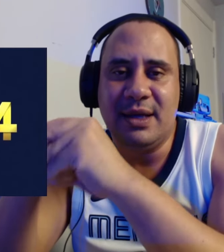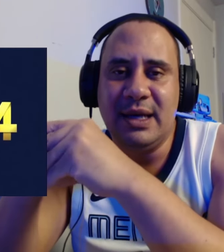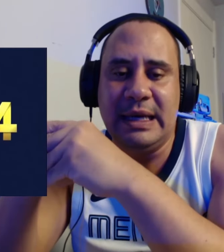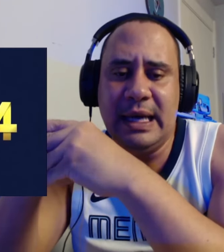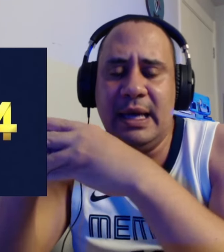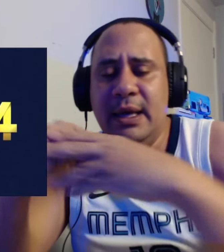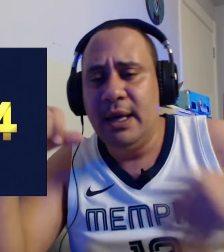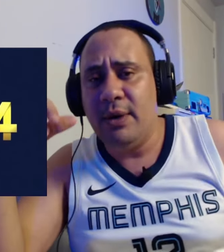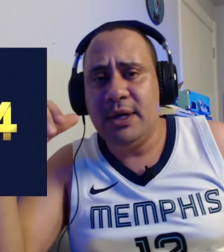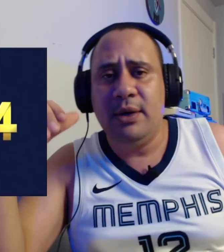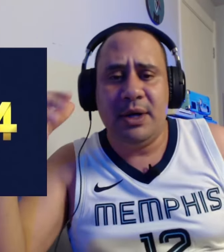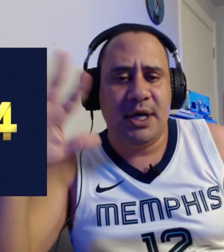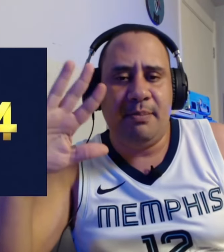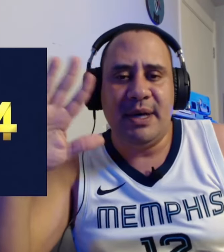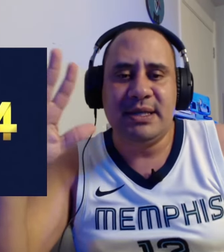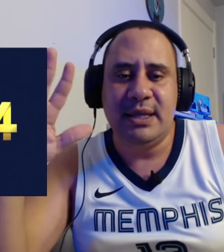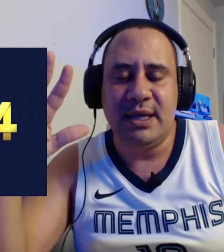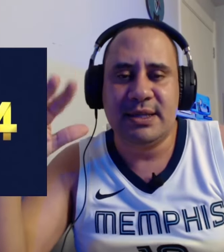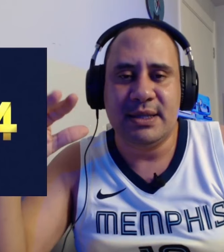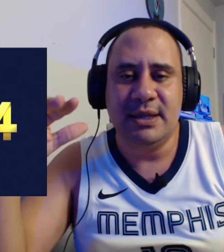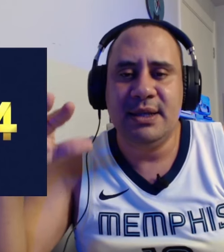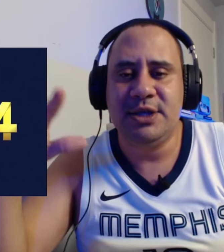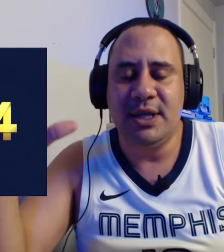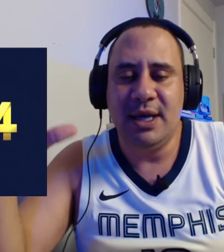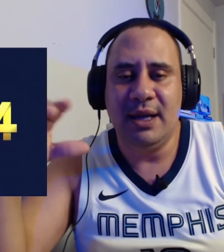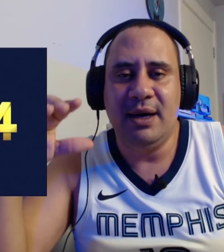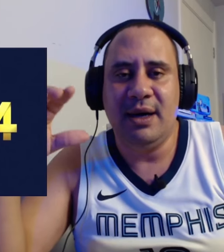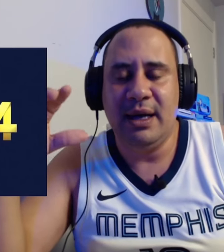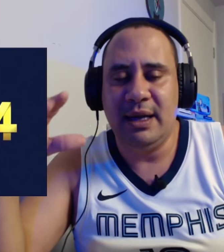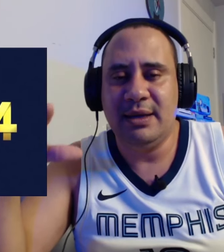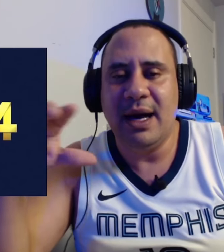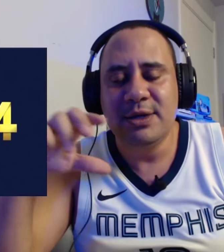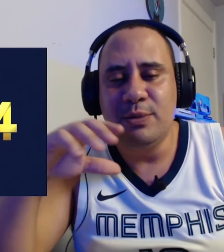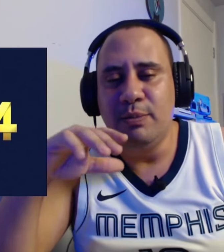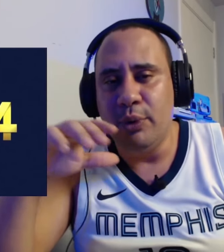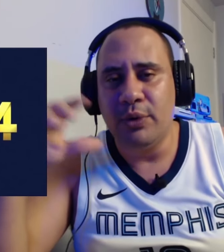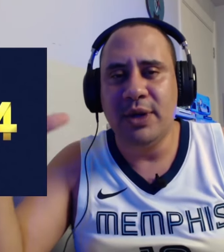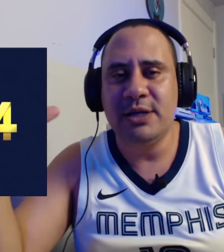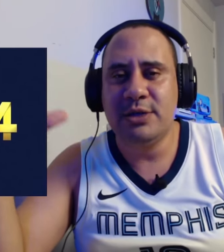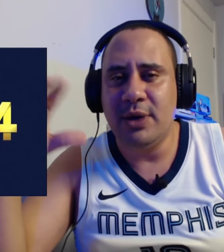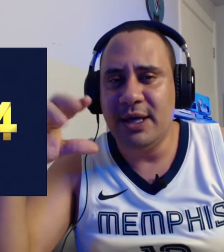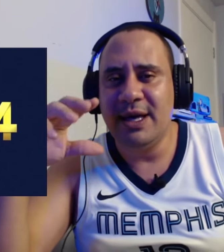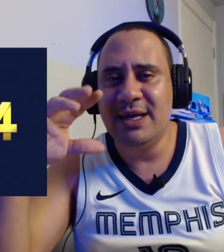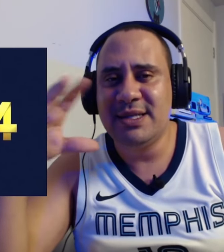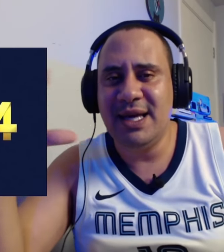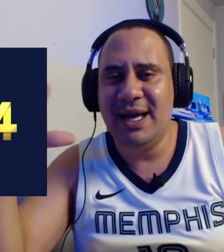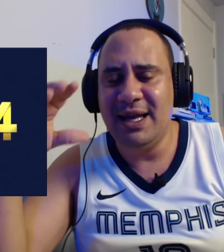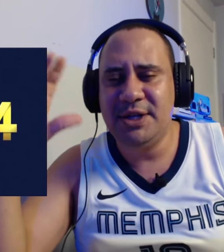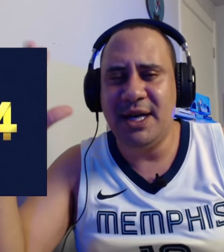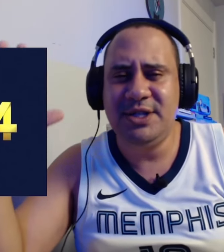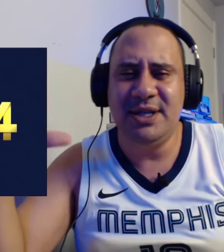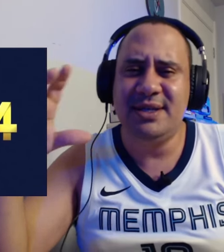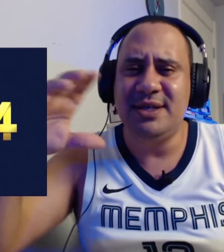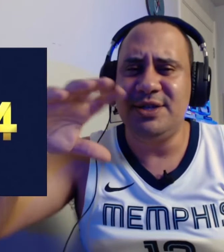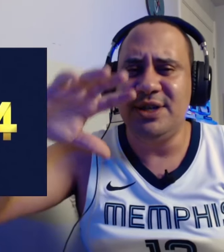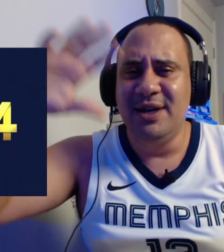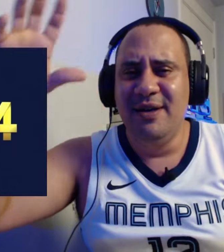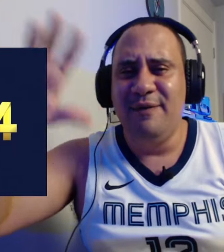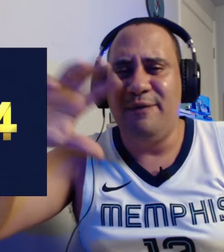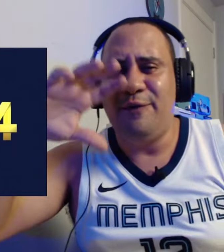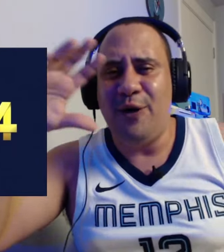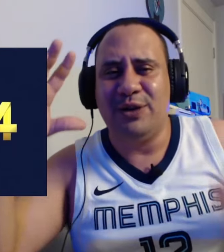completa, né? Eu achei a peça interessante, ela traz um pouco da história dela, sem aquela chatice